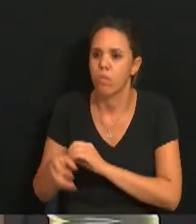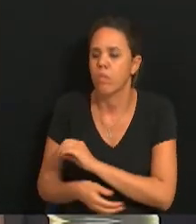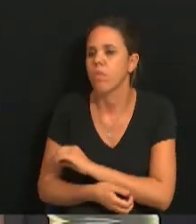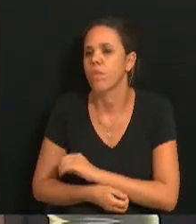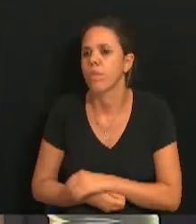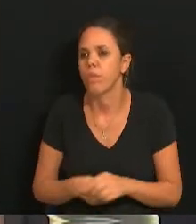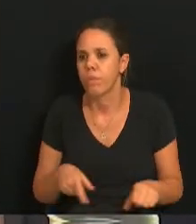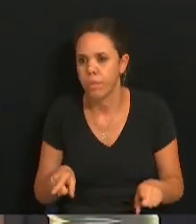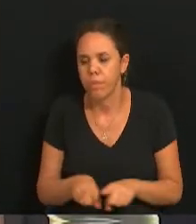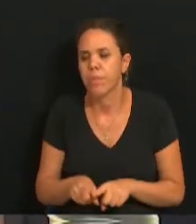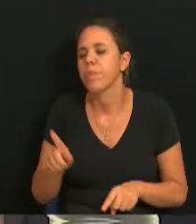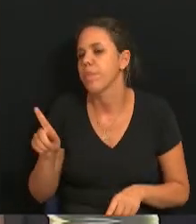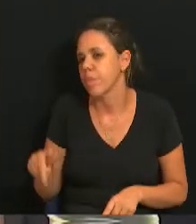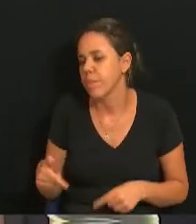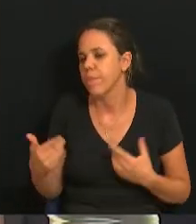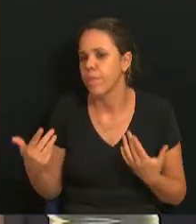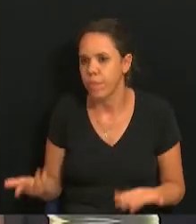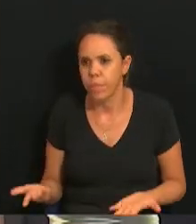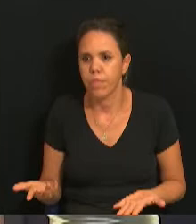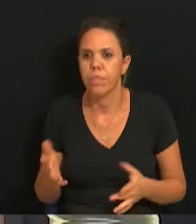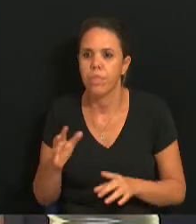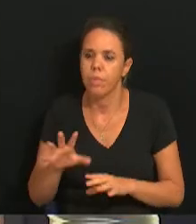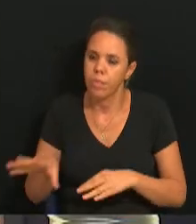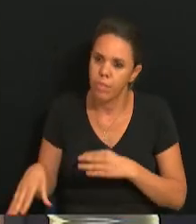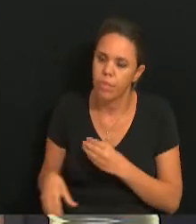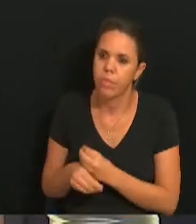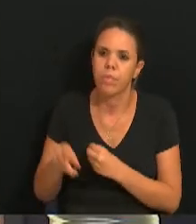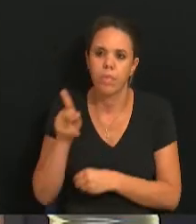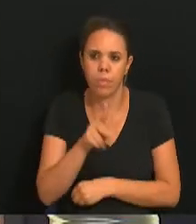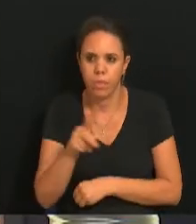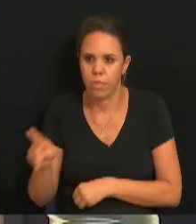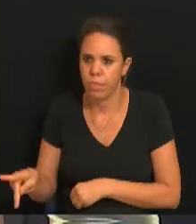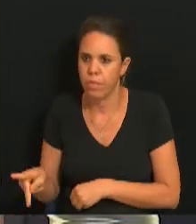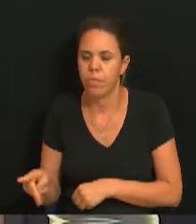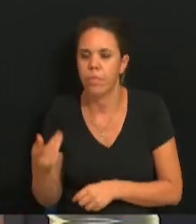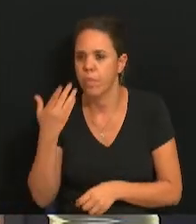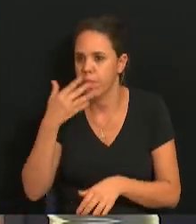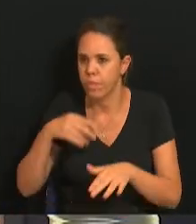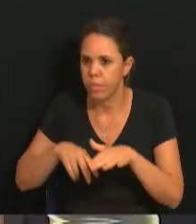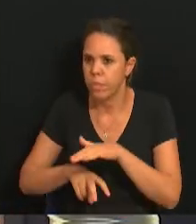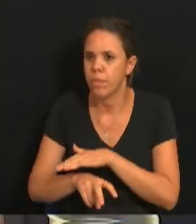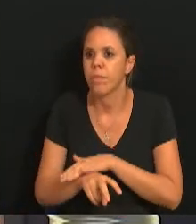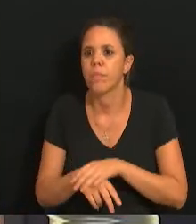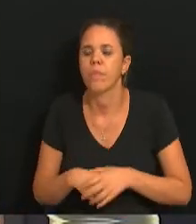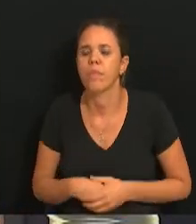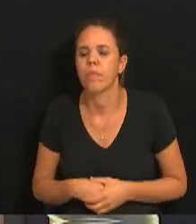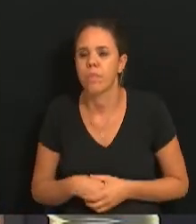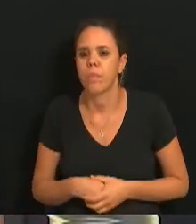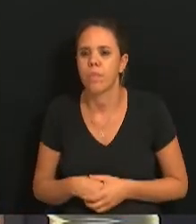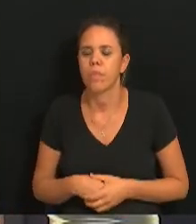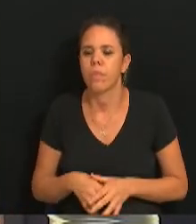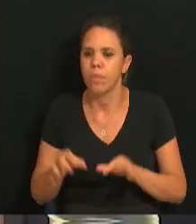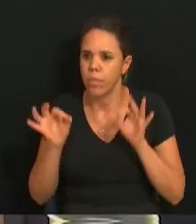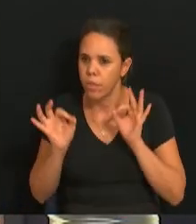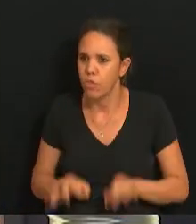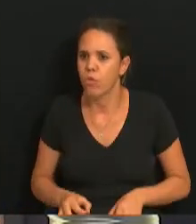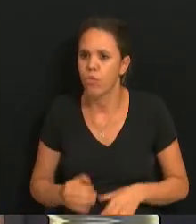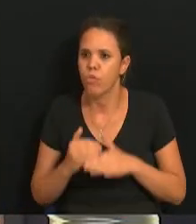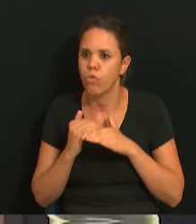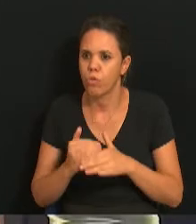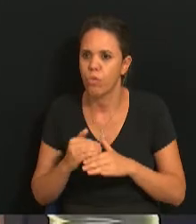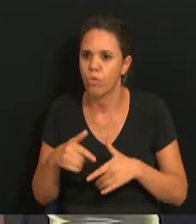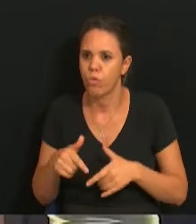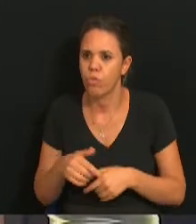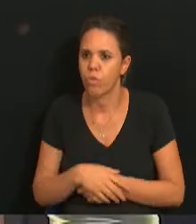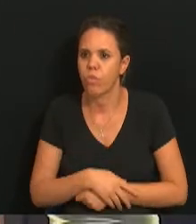também sejam incluídos como professores na educação infantil, e eu acho que é nada mais justo diante de todo o trabalho que